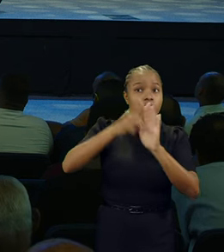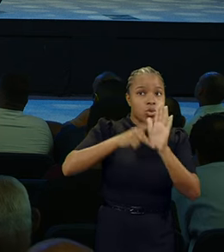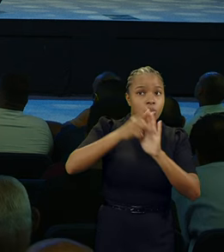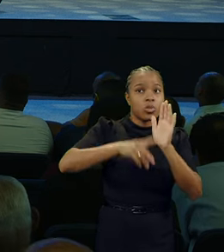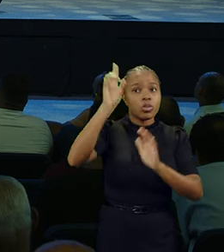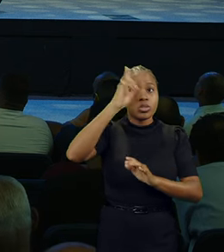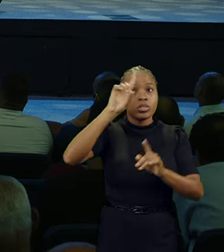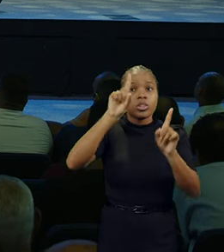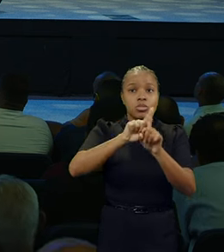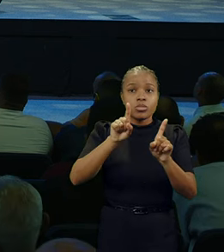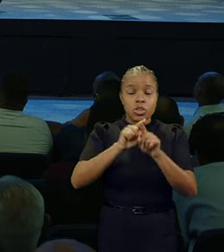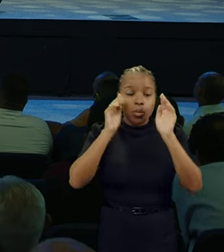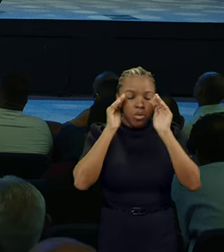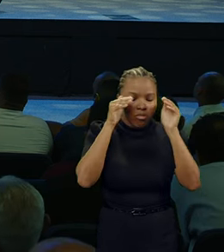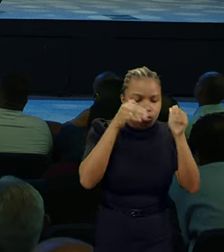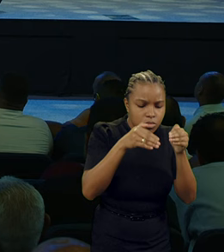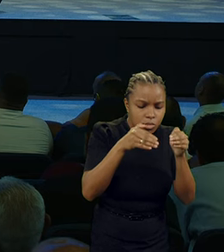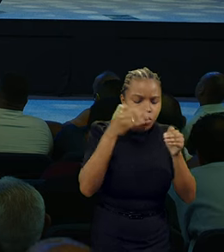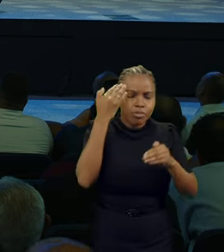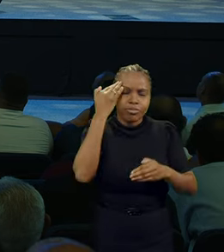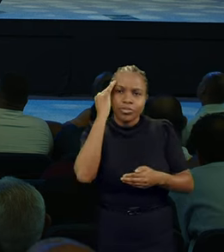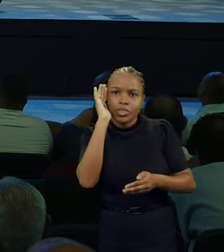vai entender